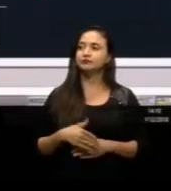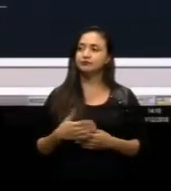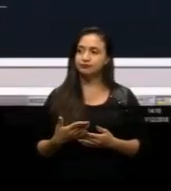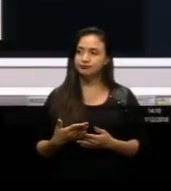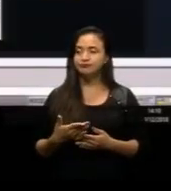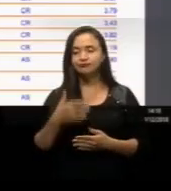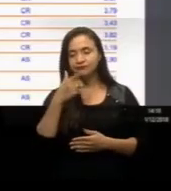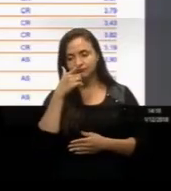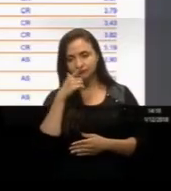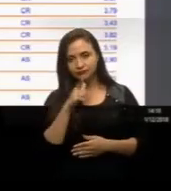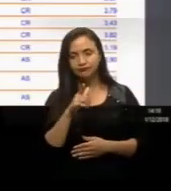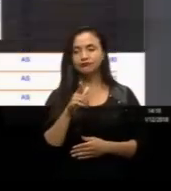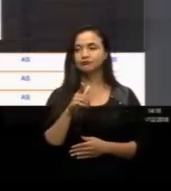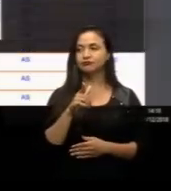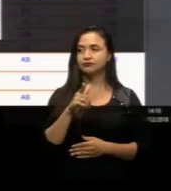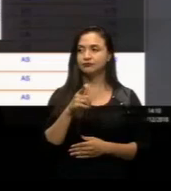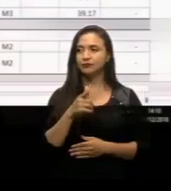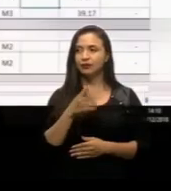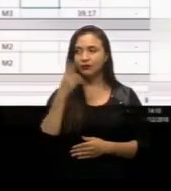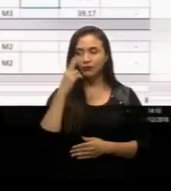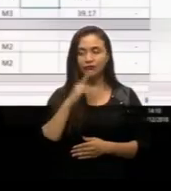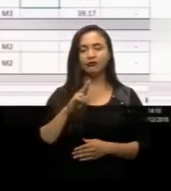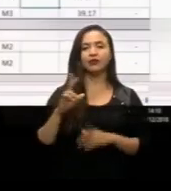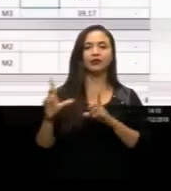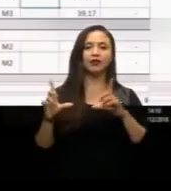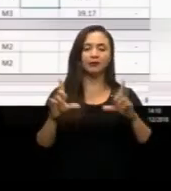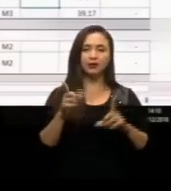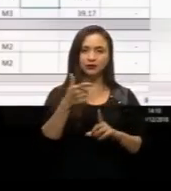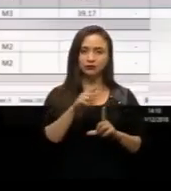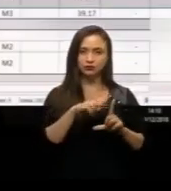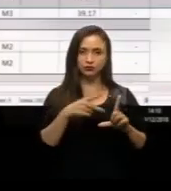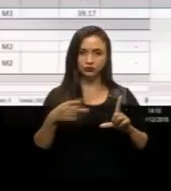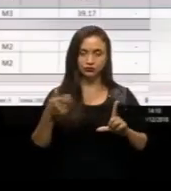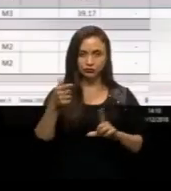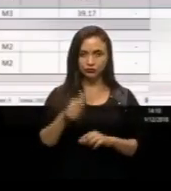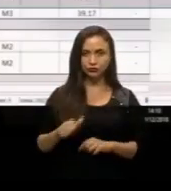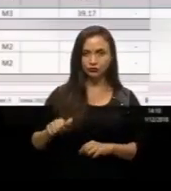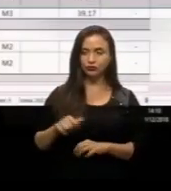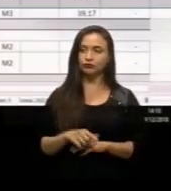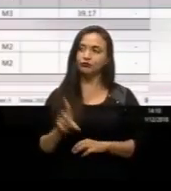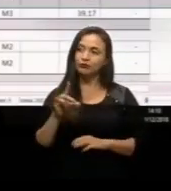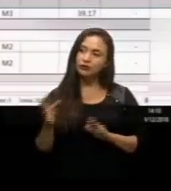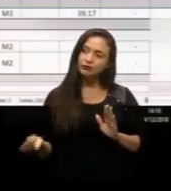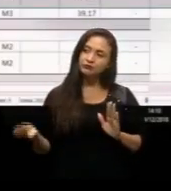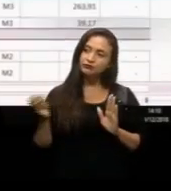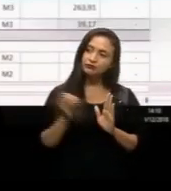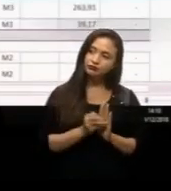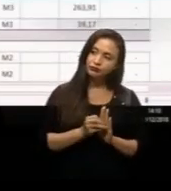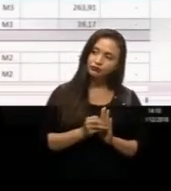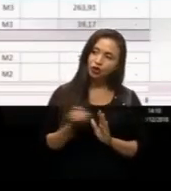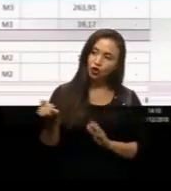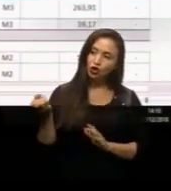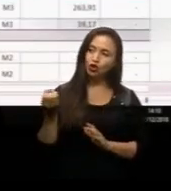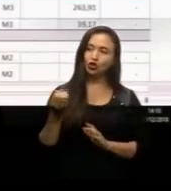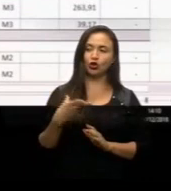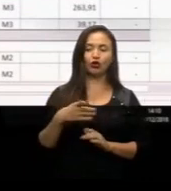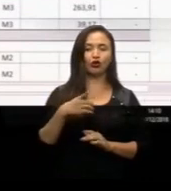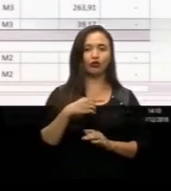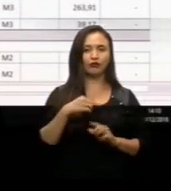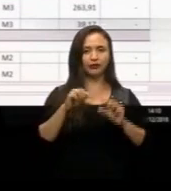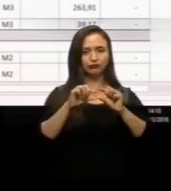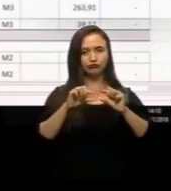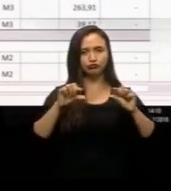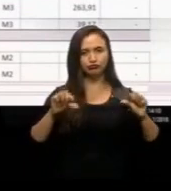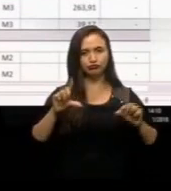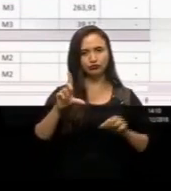Tá. Então, a gente volta lá na nossa tabela, insere uma nova linha, e a